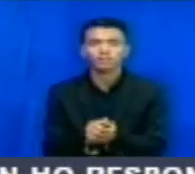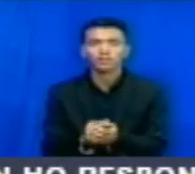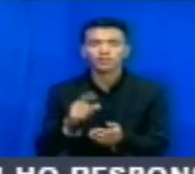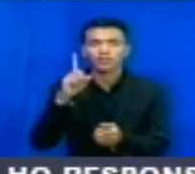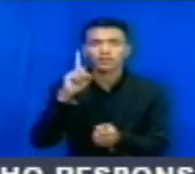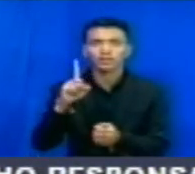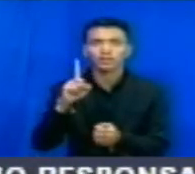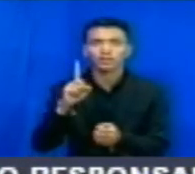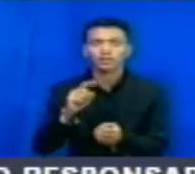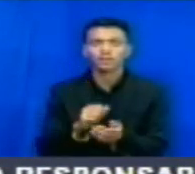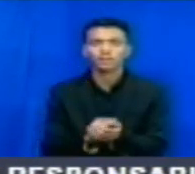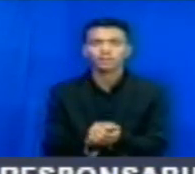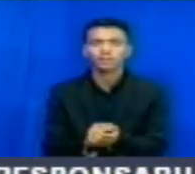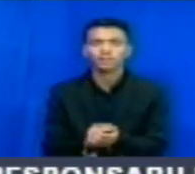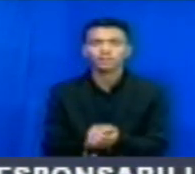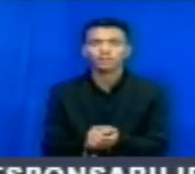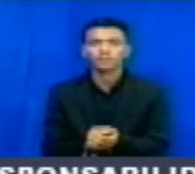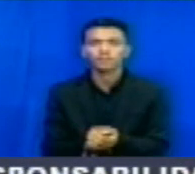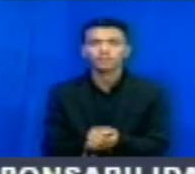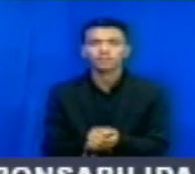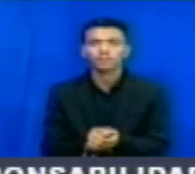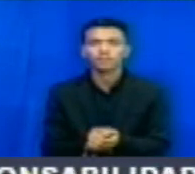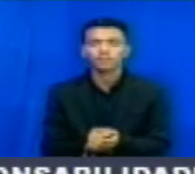Ida maka